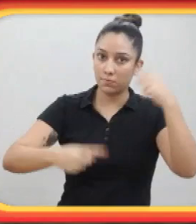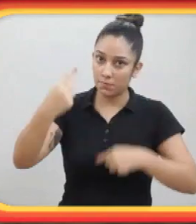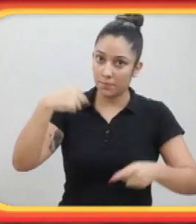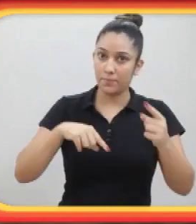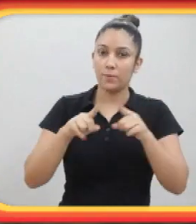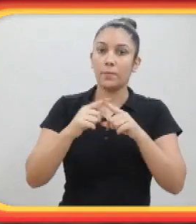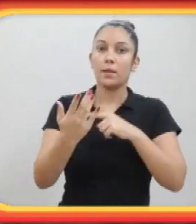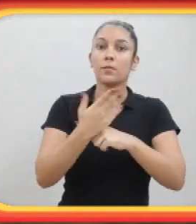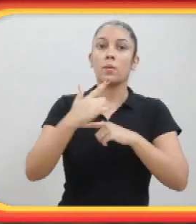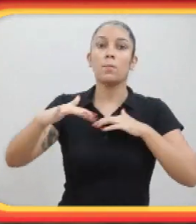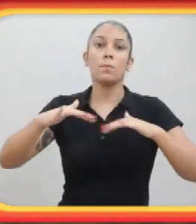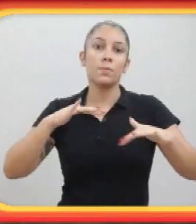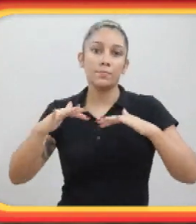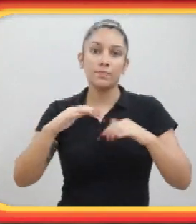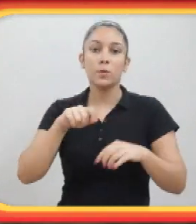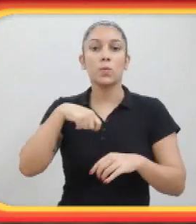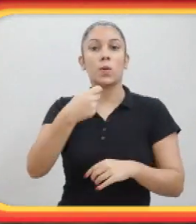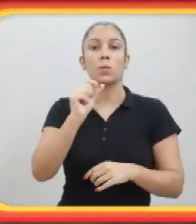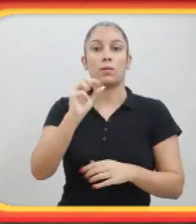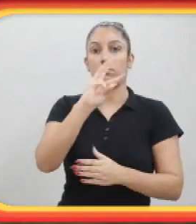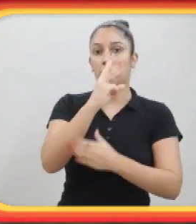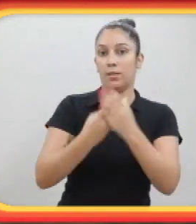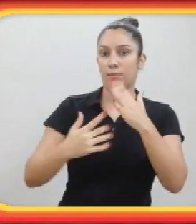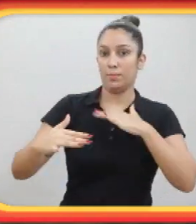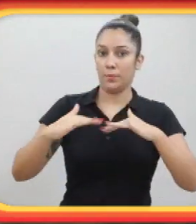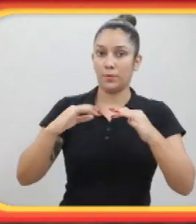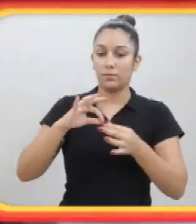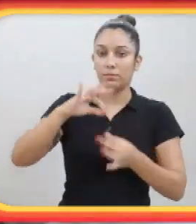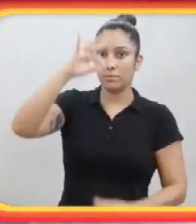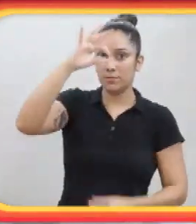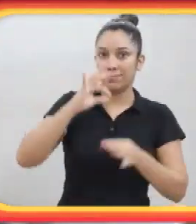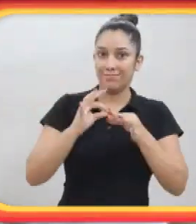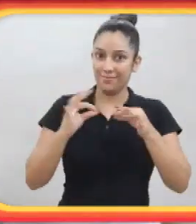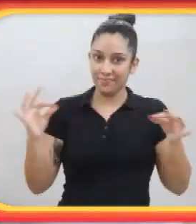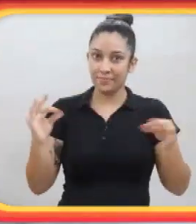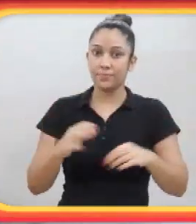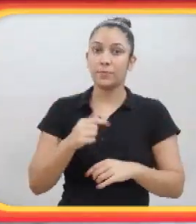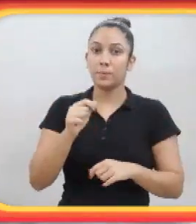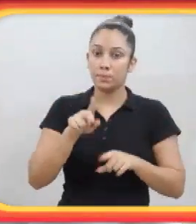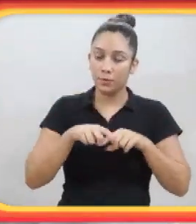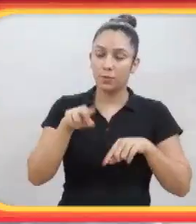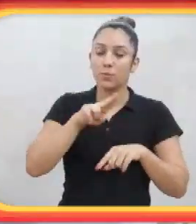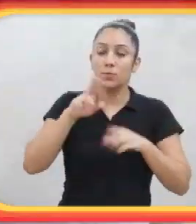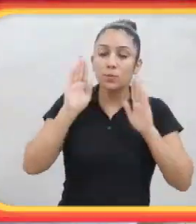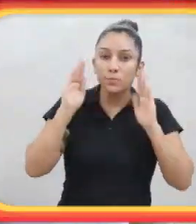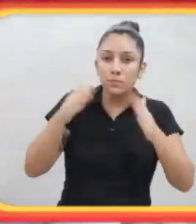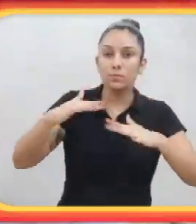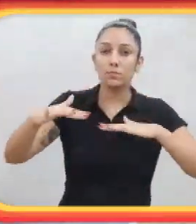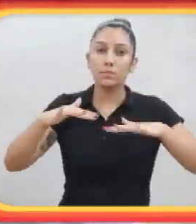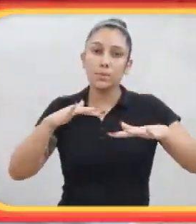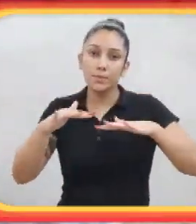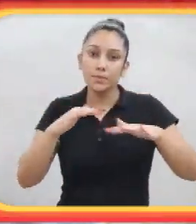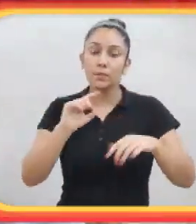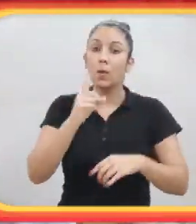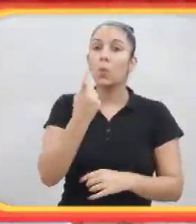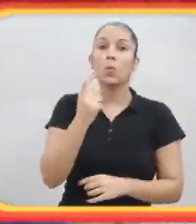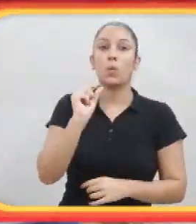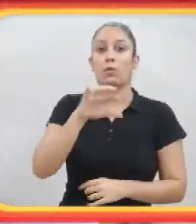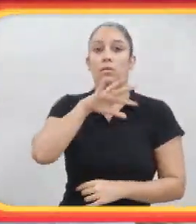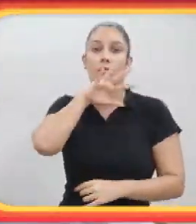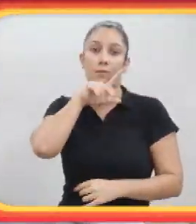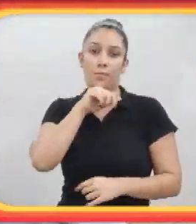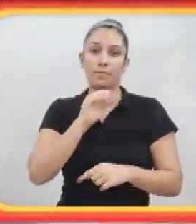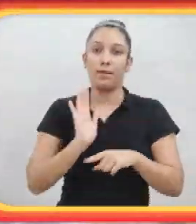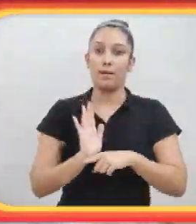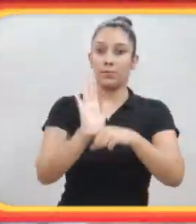cavalo como um instrumento cinésio-terapêutico. O cavalo, ele é dotado de um movimento que se